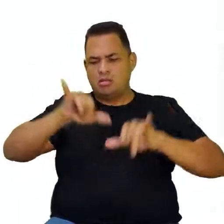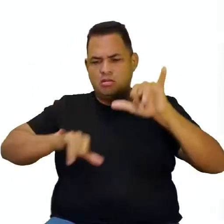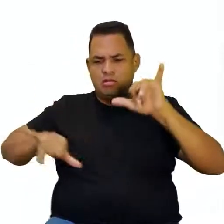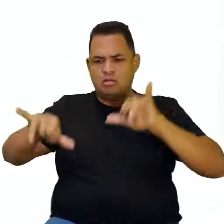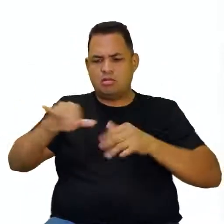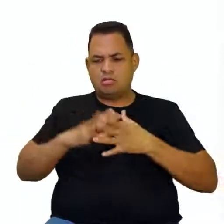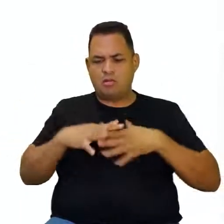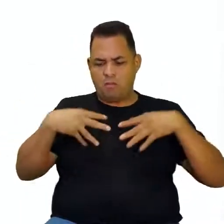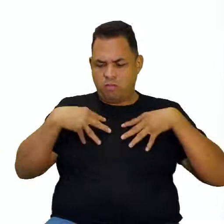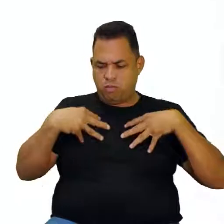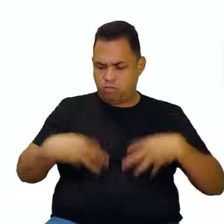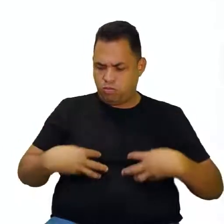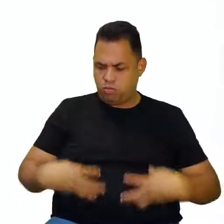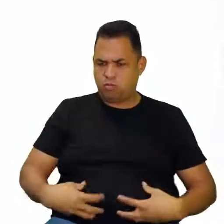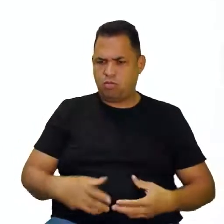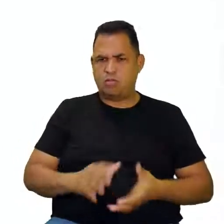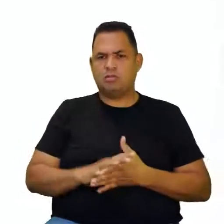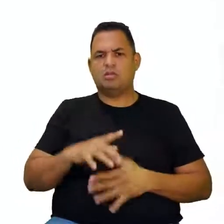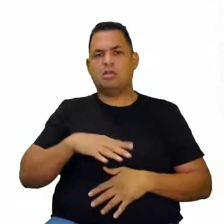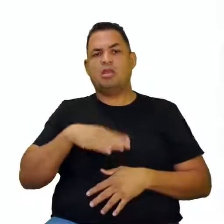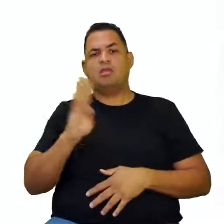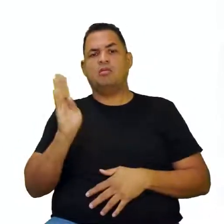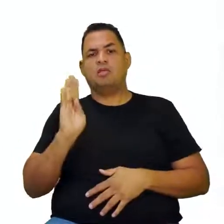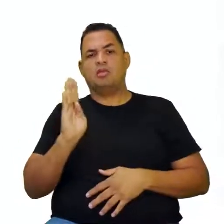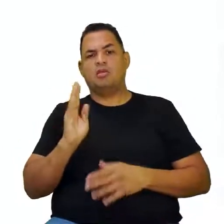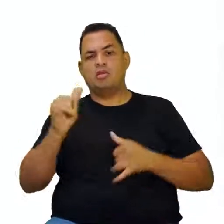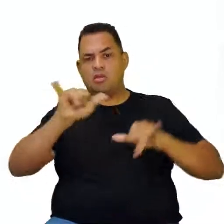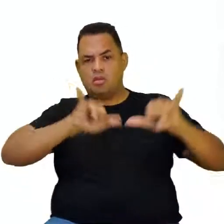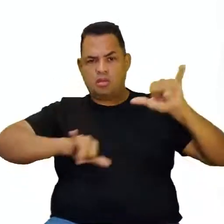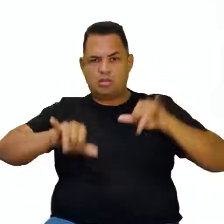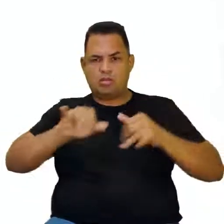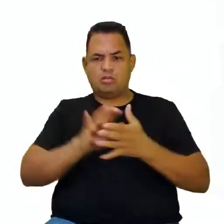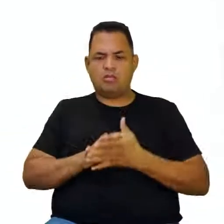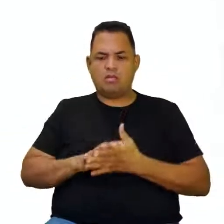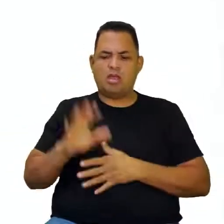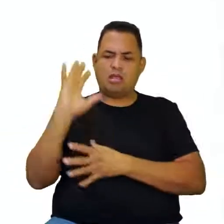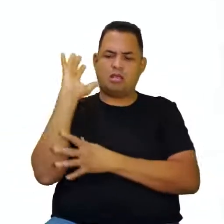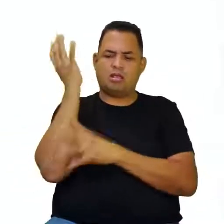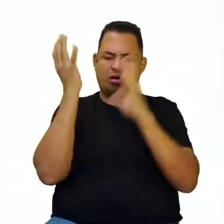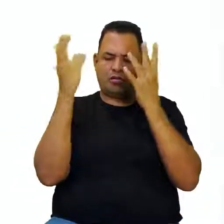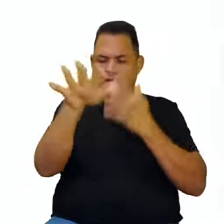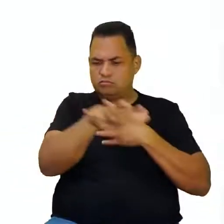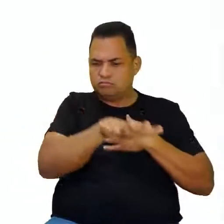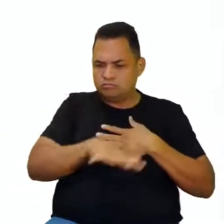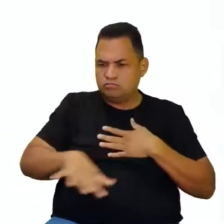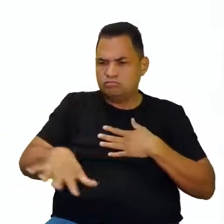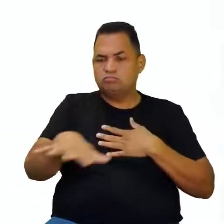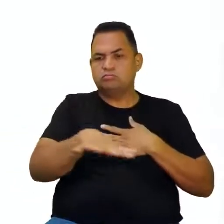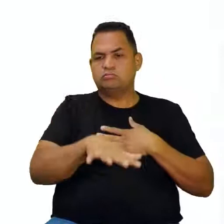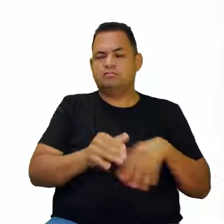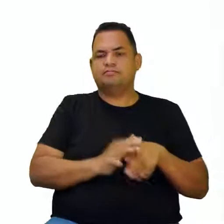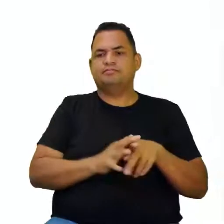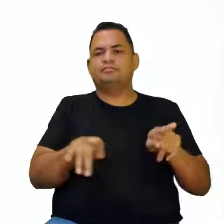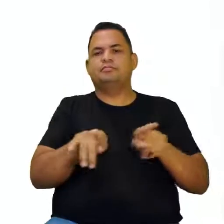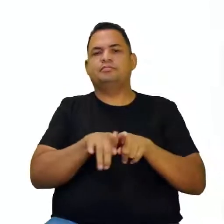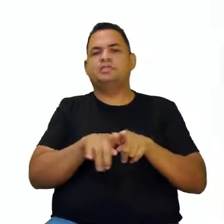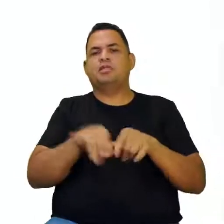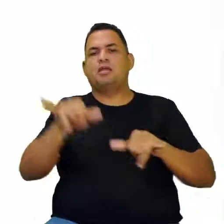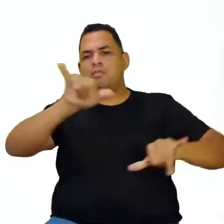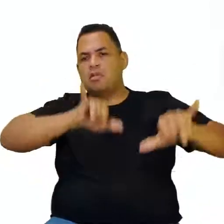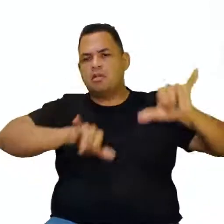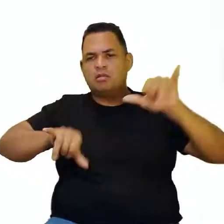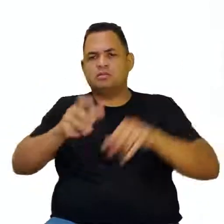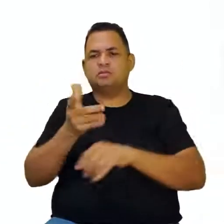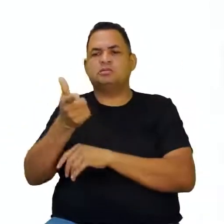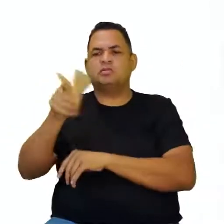nosso organismo, e aí vem a bioquímica. Nós temos a química no meio ambiente. Temos ainda a química